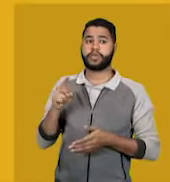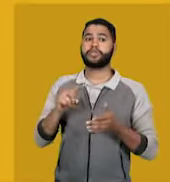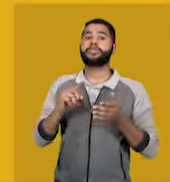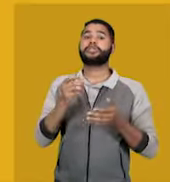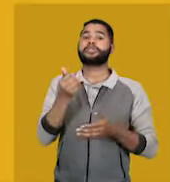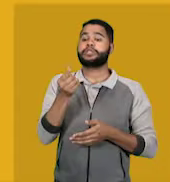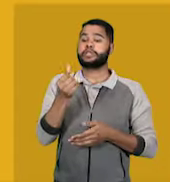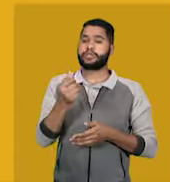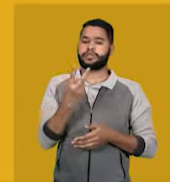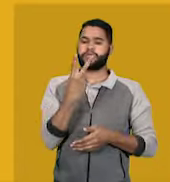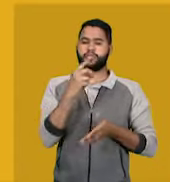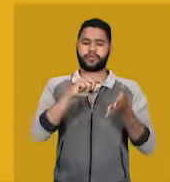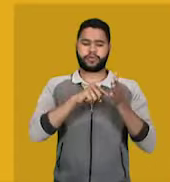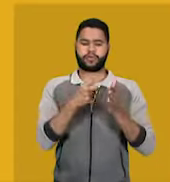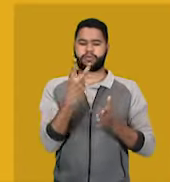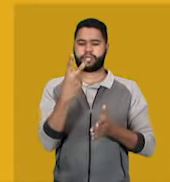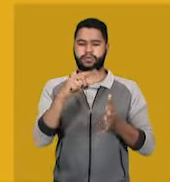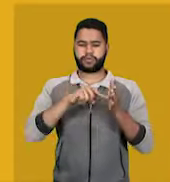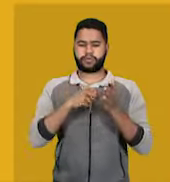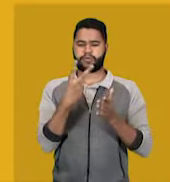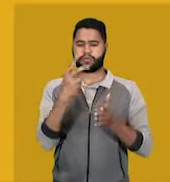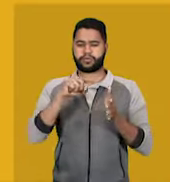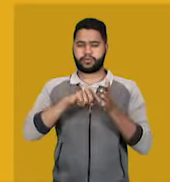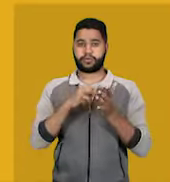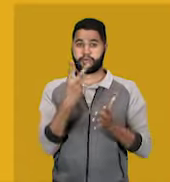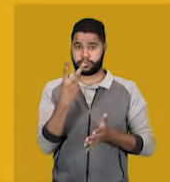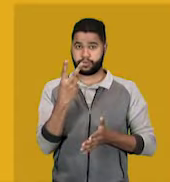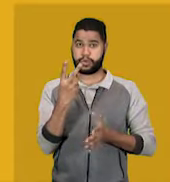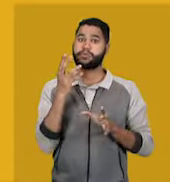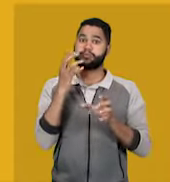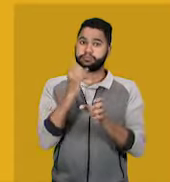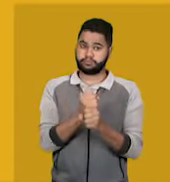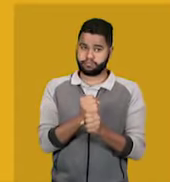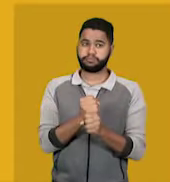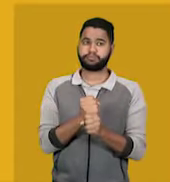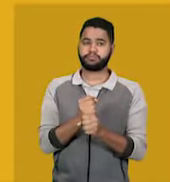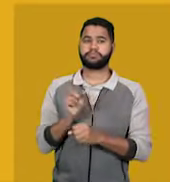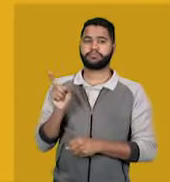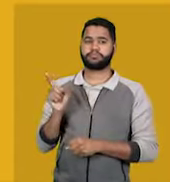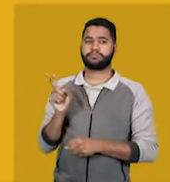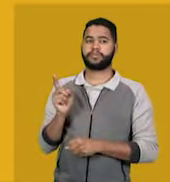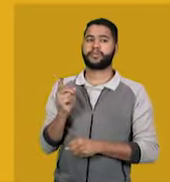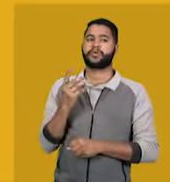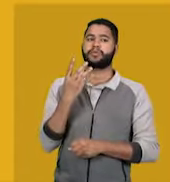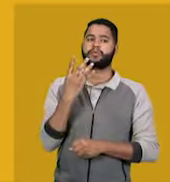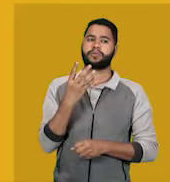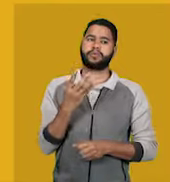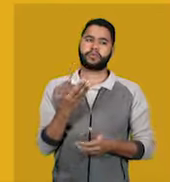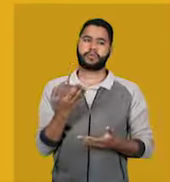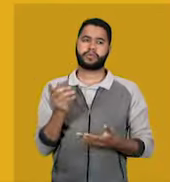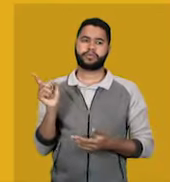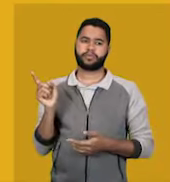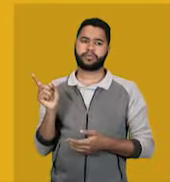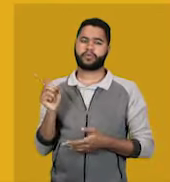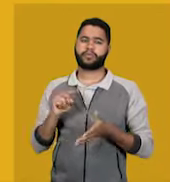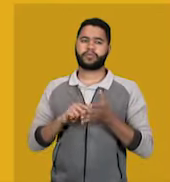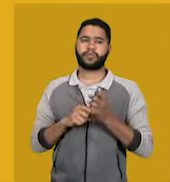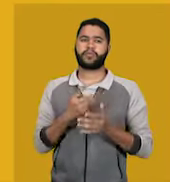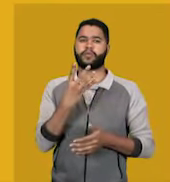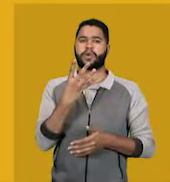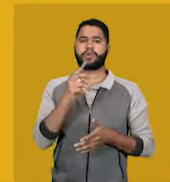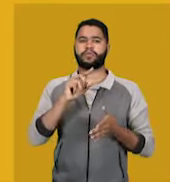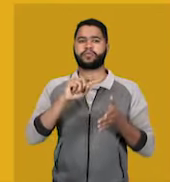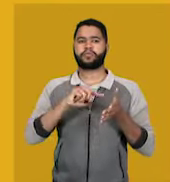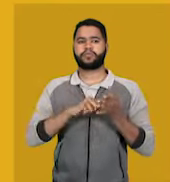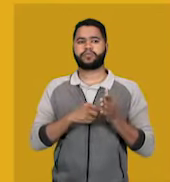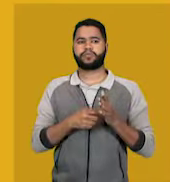vezes 2. São 4 vezes, né? Então, você vai somar 4 vezes. Ao invés de eu somar, eu vou multiplicar aqui. 4 vezes